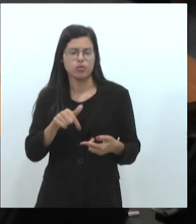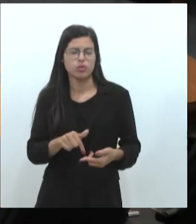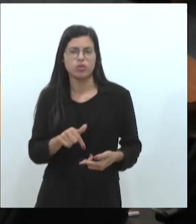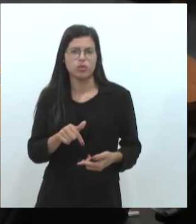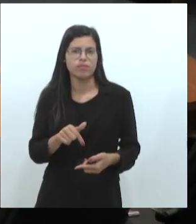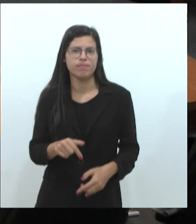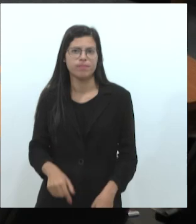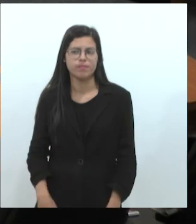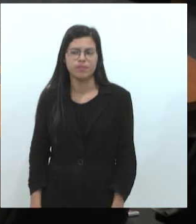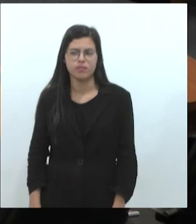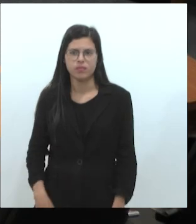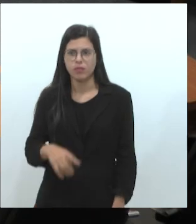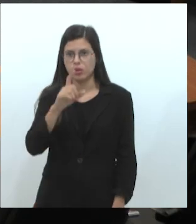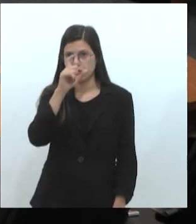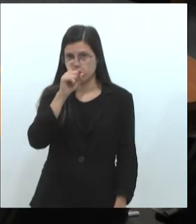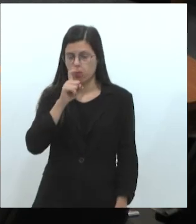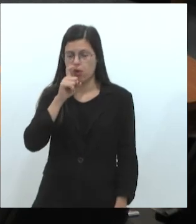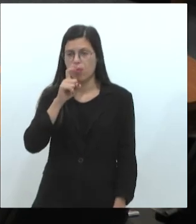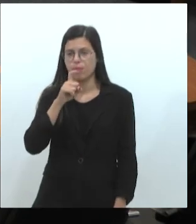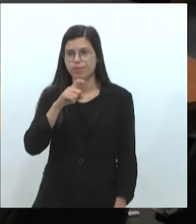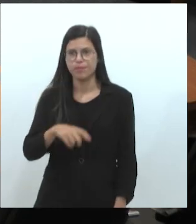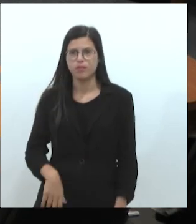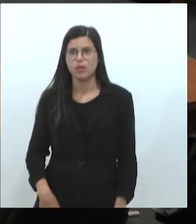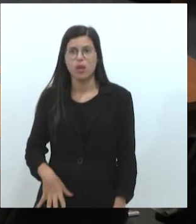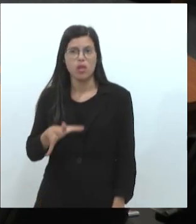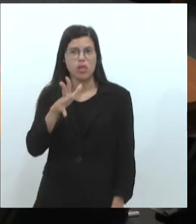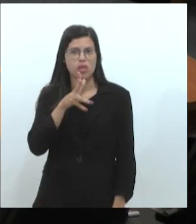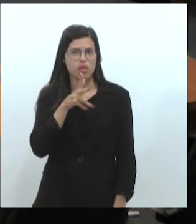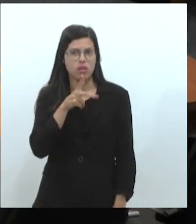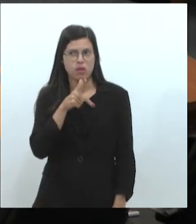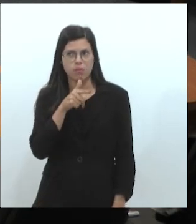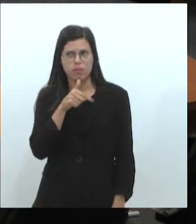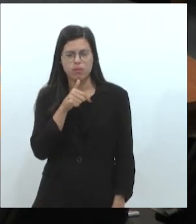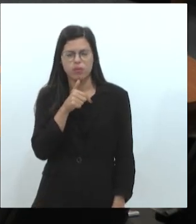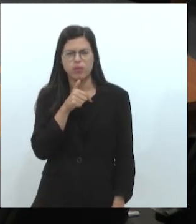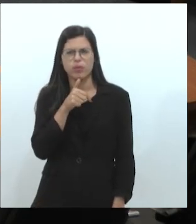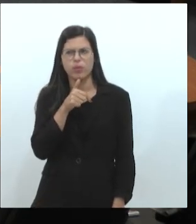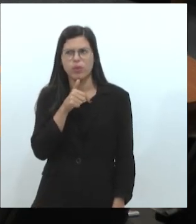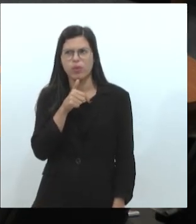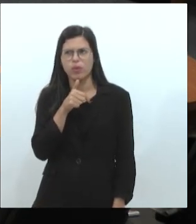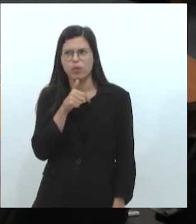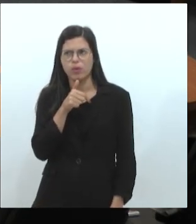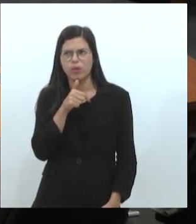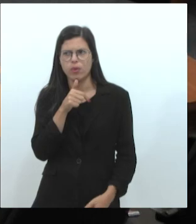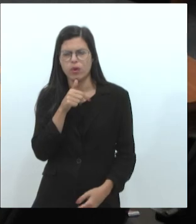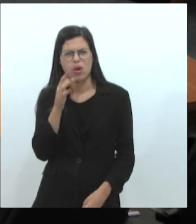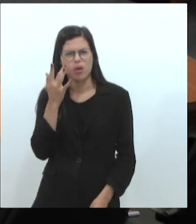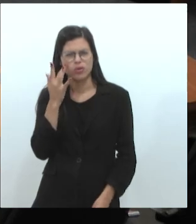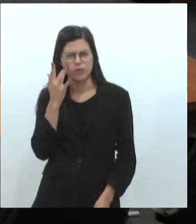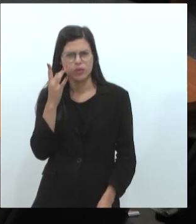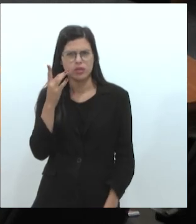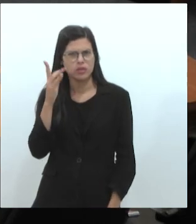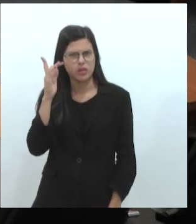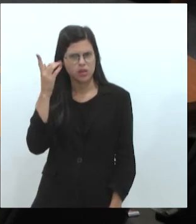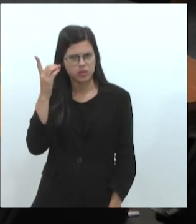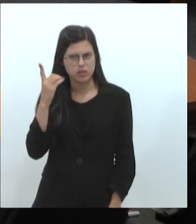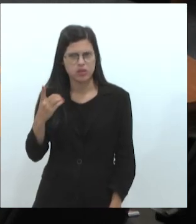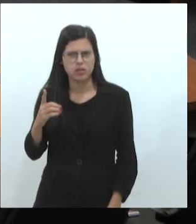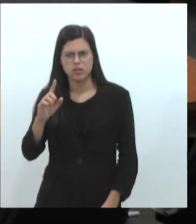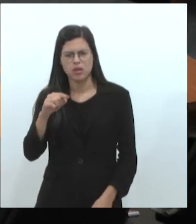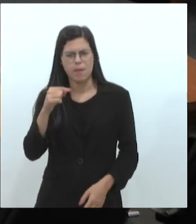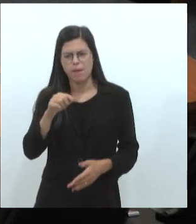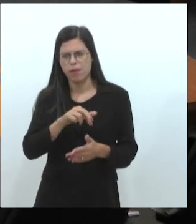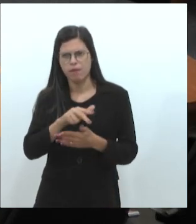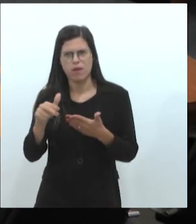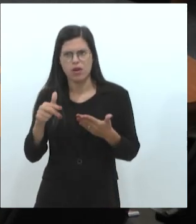absorvente menstrual, demorou um tempão, creio que foi da Dani Monteiro. Várias depois se associaram, eu